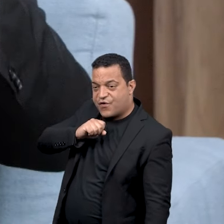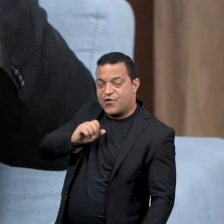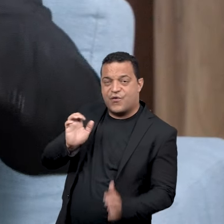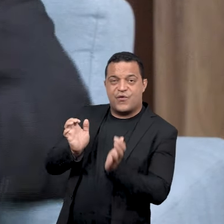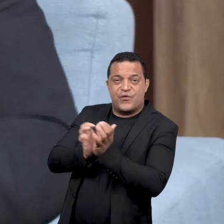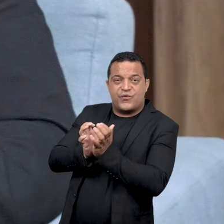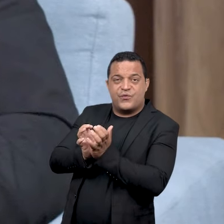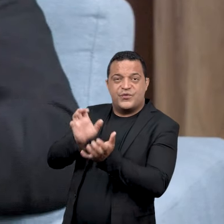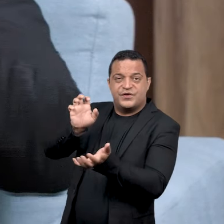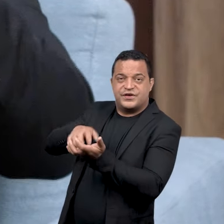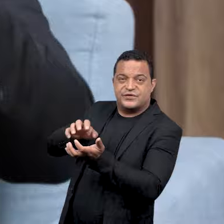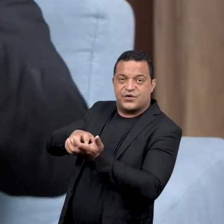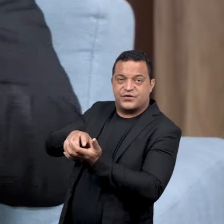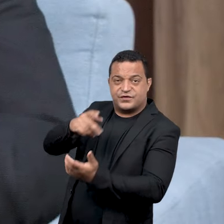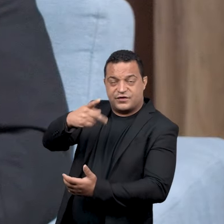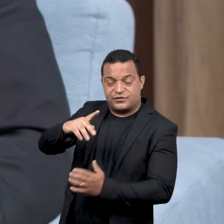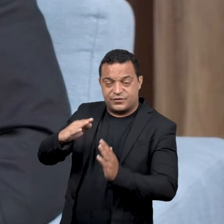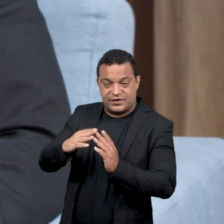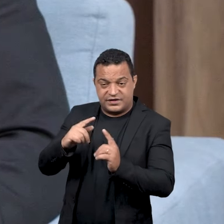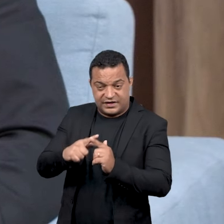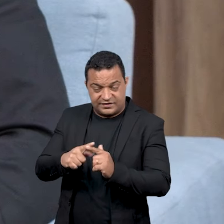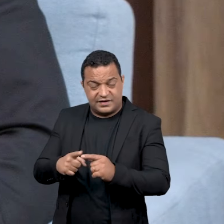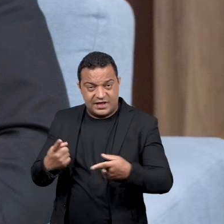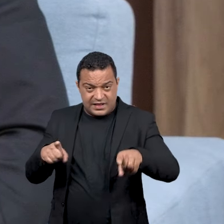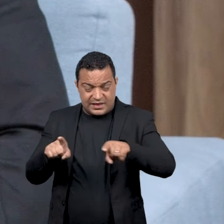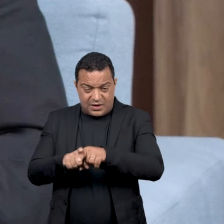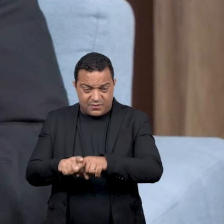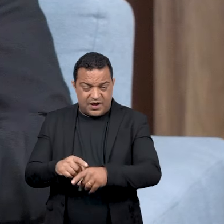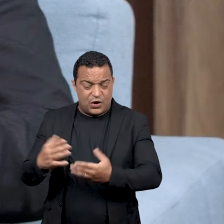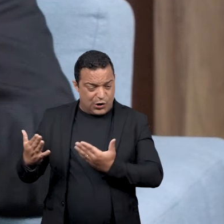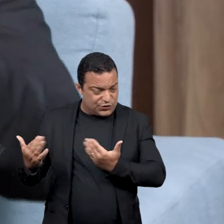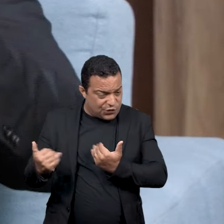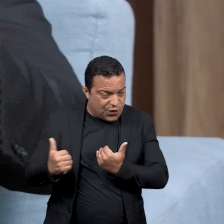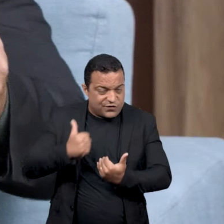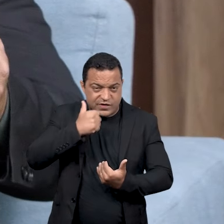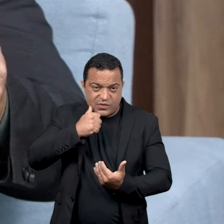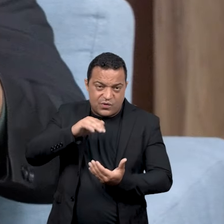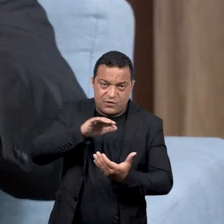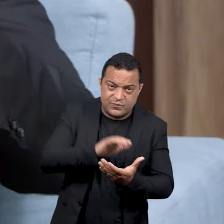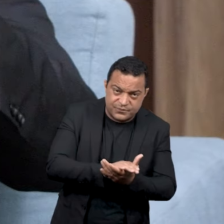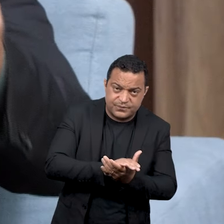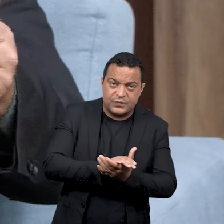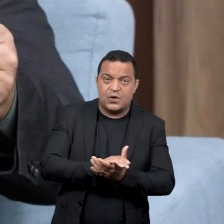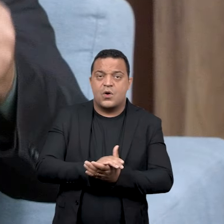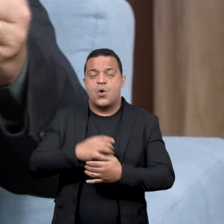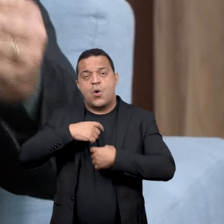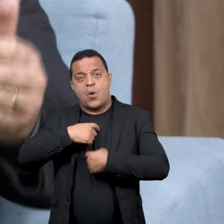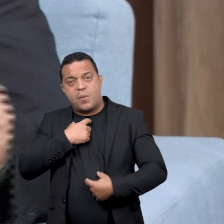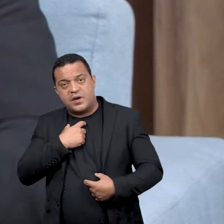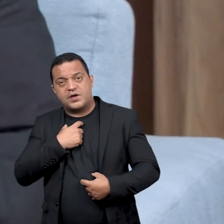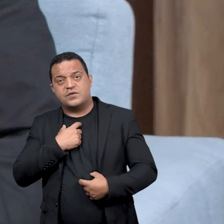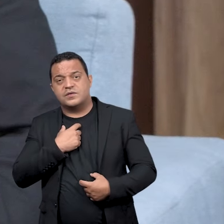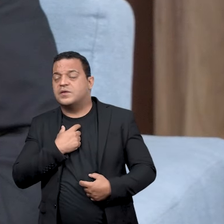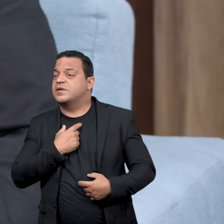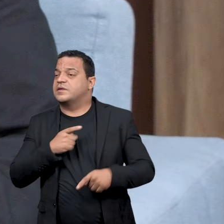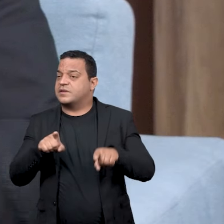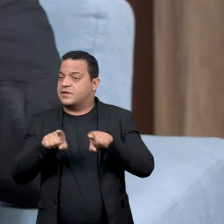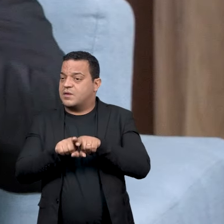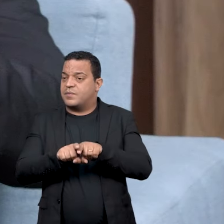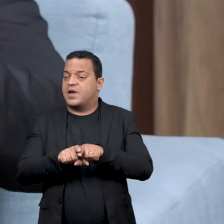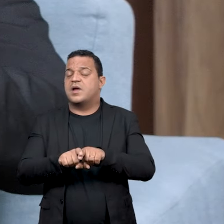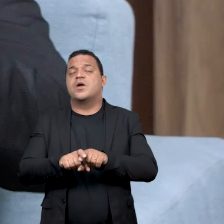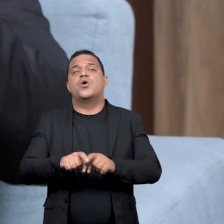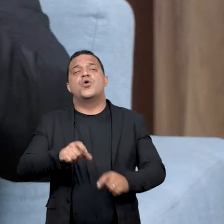vovô, à vovó, aos irmãos idosos das igrejas e também os nossos irmãos jovens, né? As senhoras, os varões e